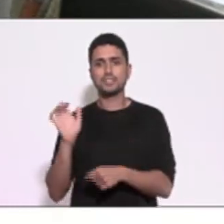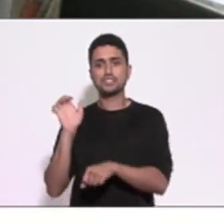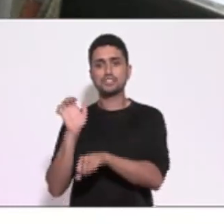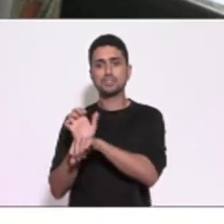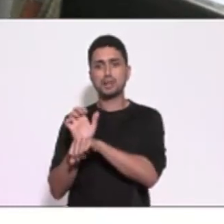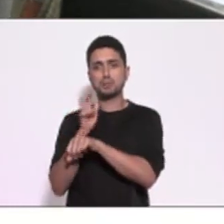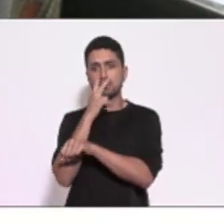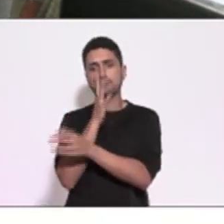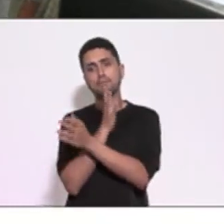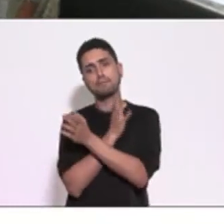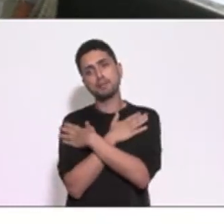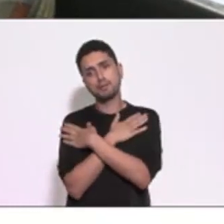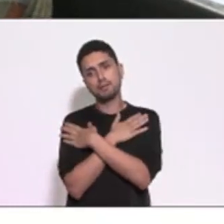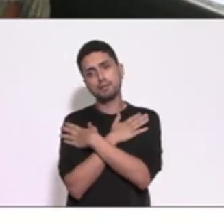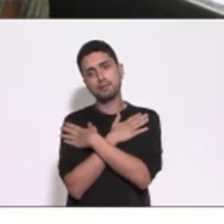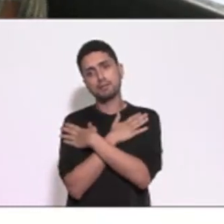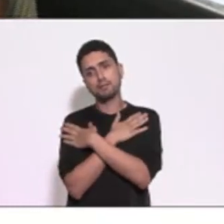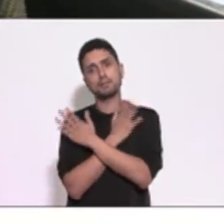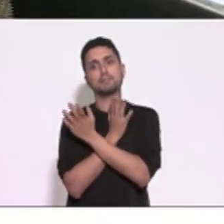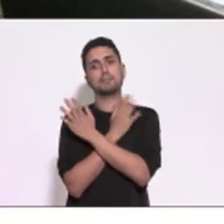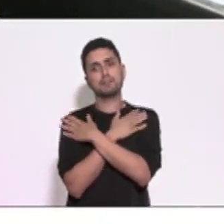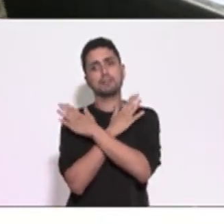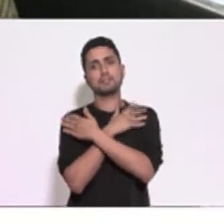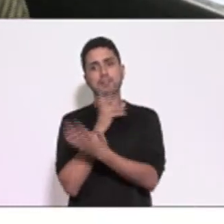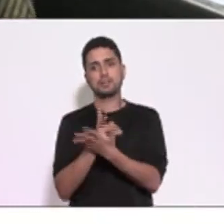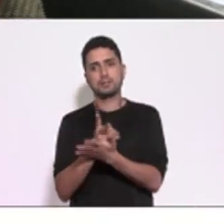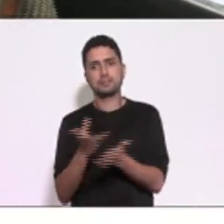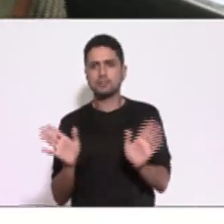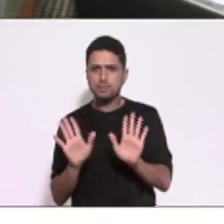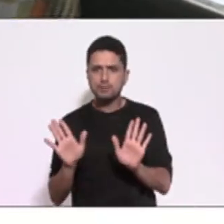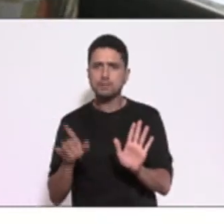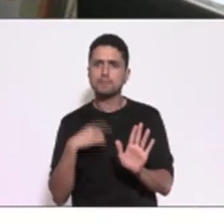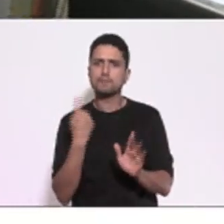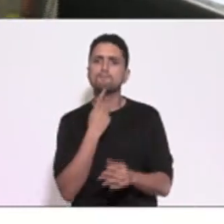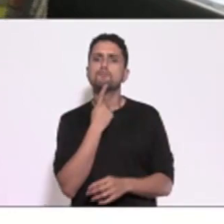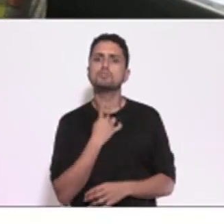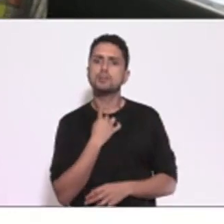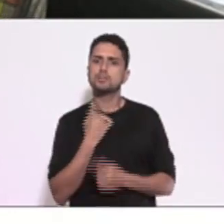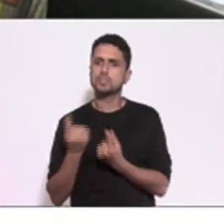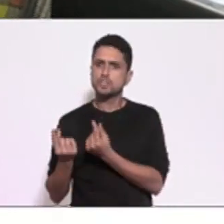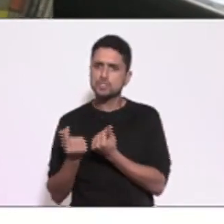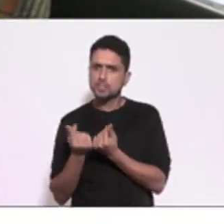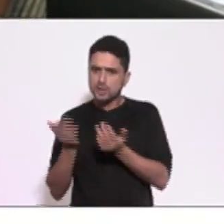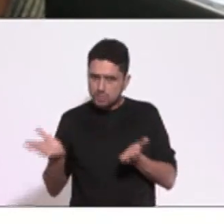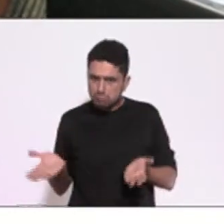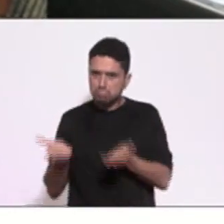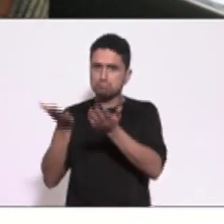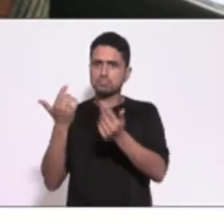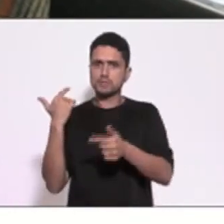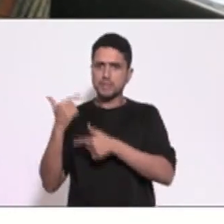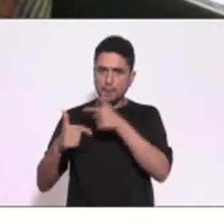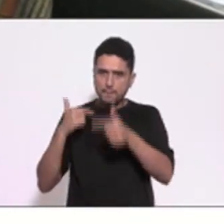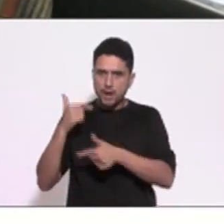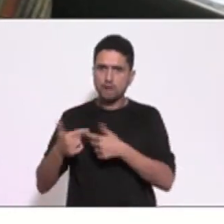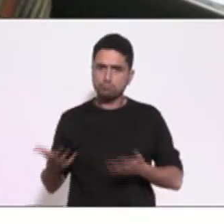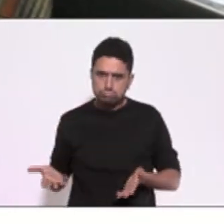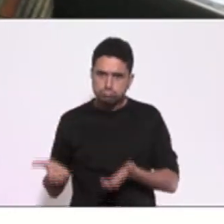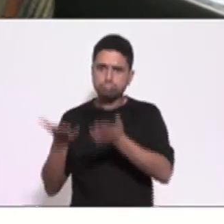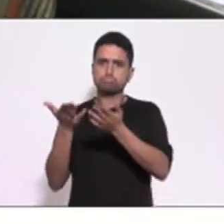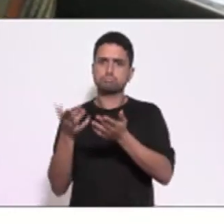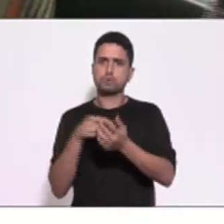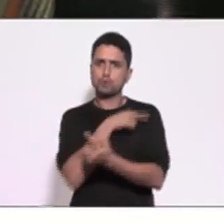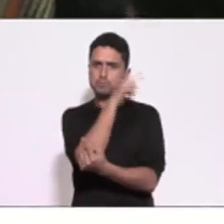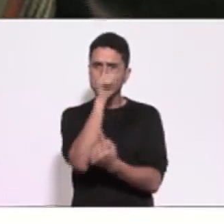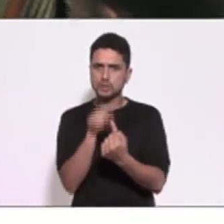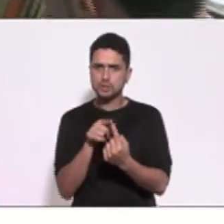parado. A intenção nossa é fortalecer o comércio na geração de empregos. E esse é o